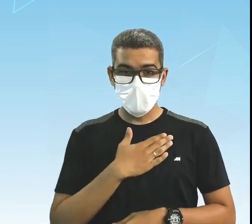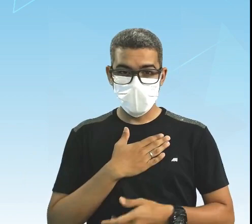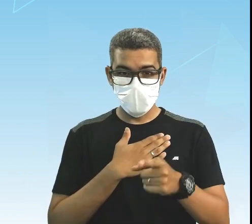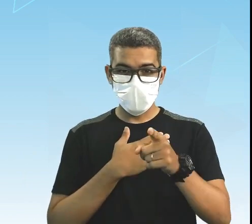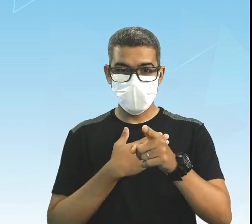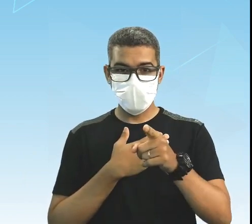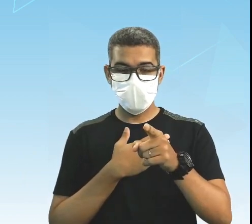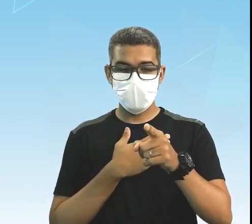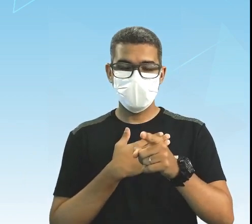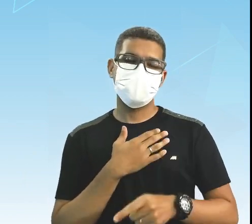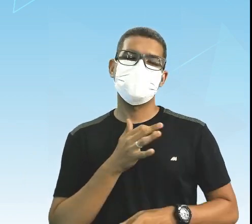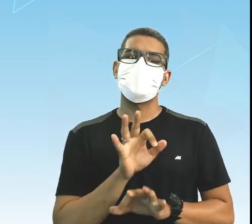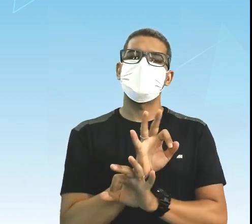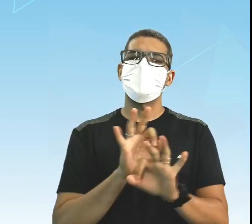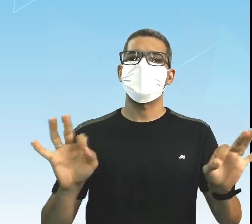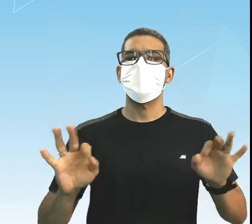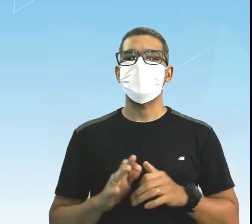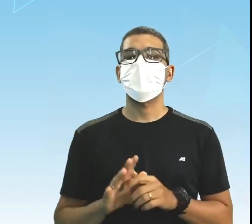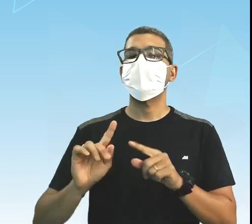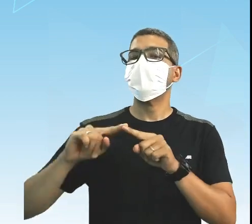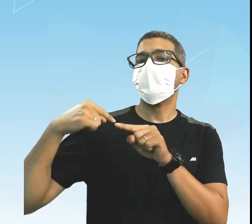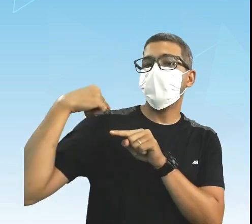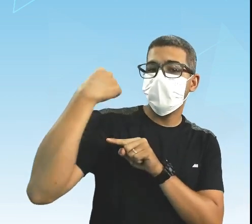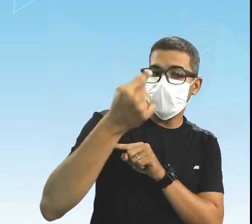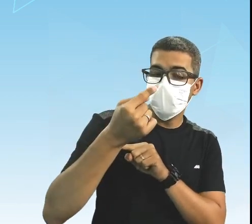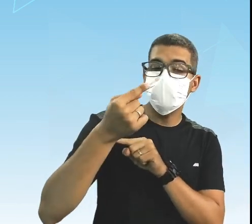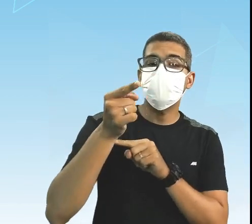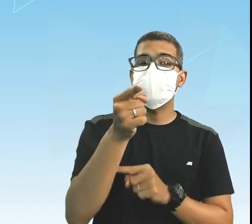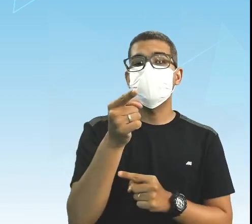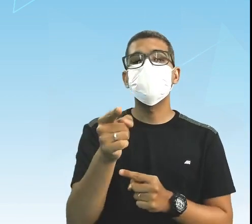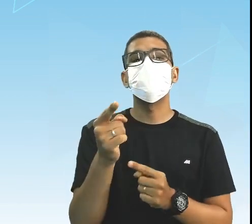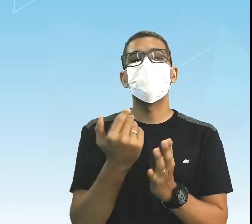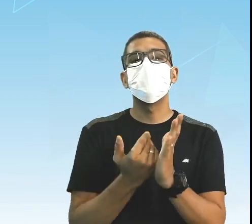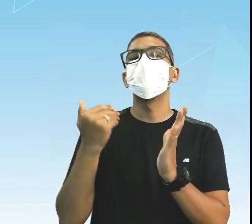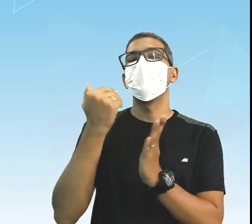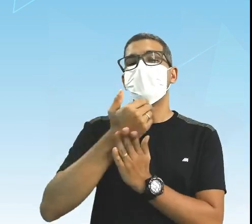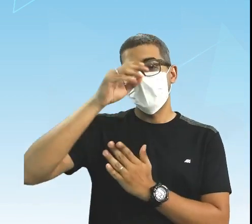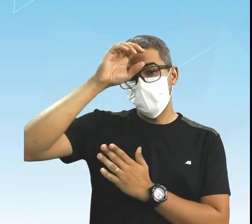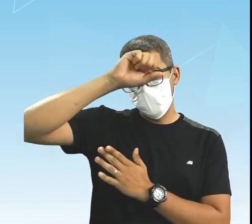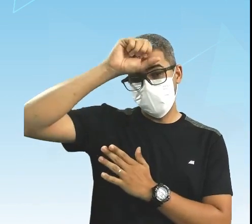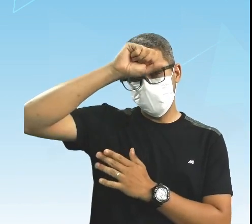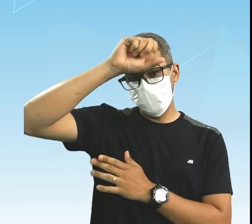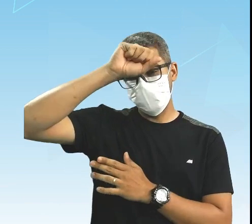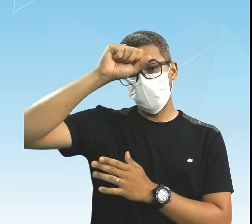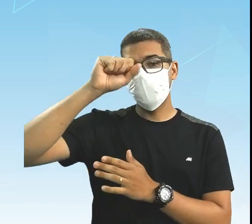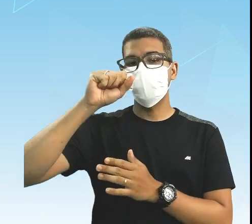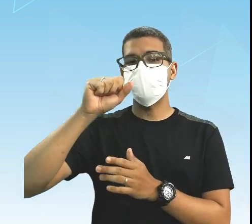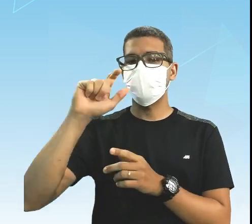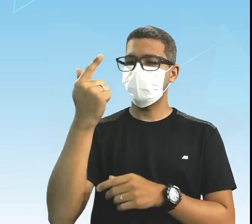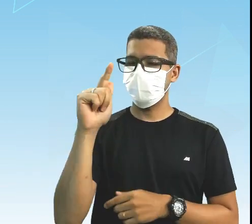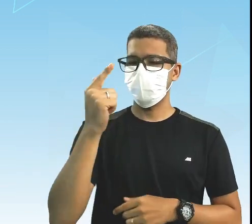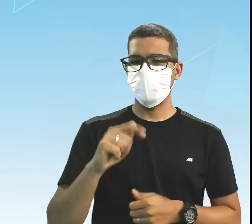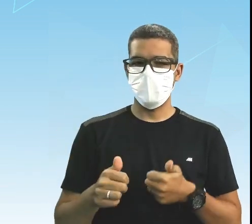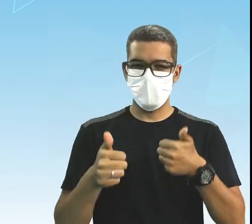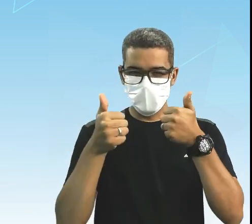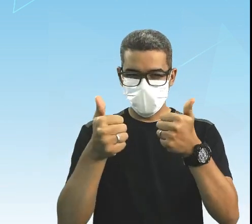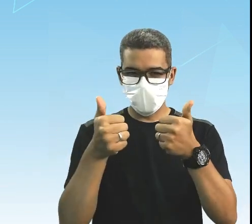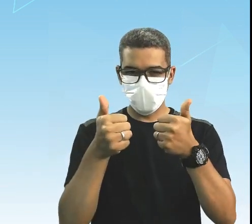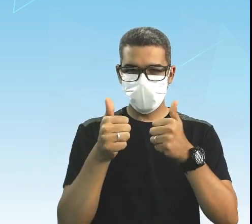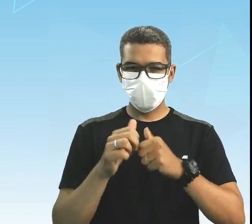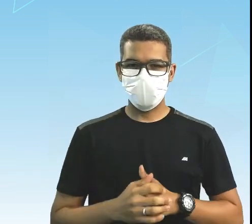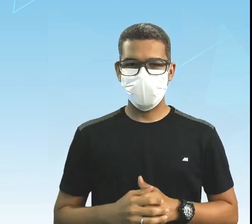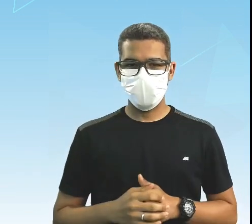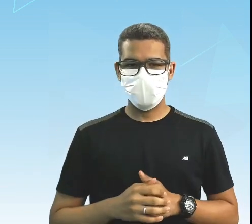ano? Ótimo! Então, na próxima aula, vocês vão adquirir mais conhecimento de geografia. Tá certo,